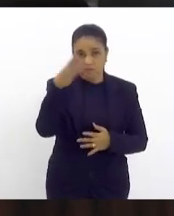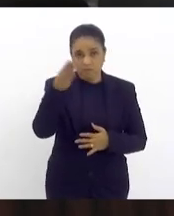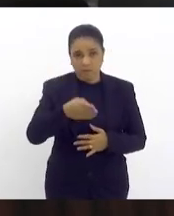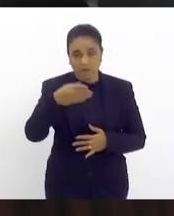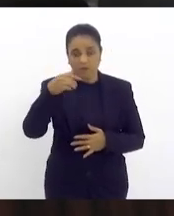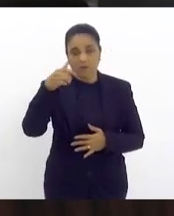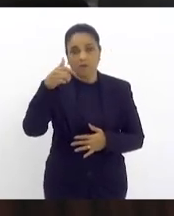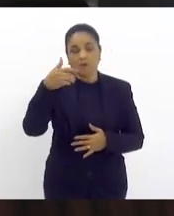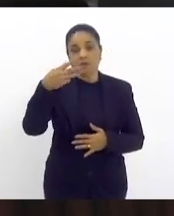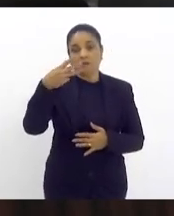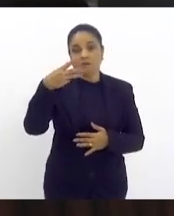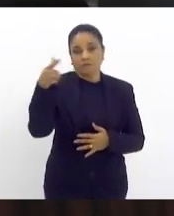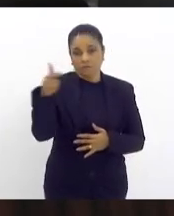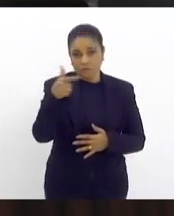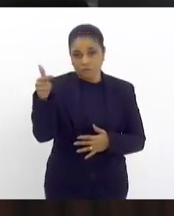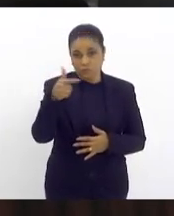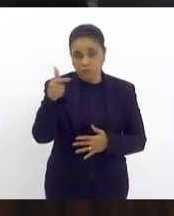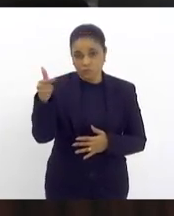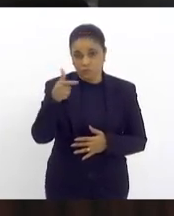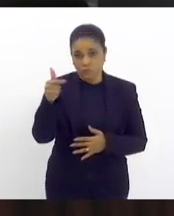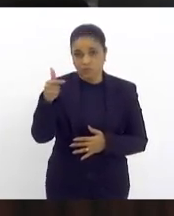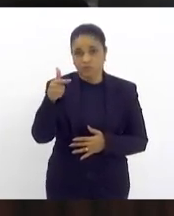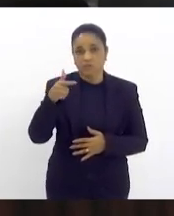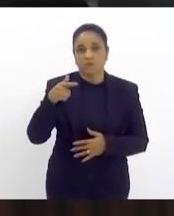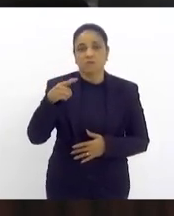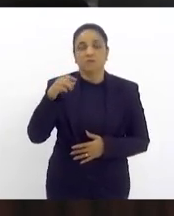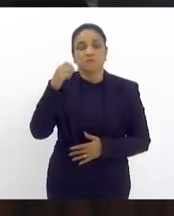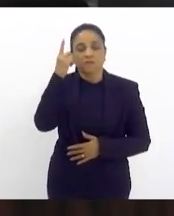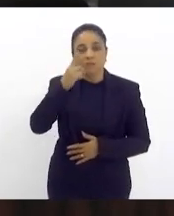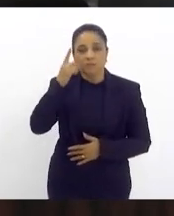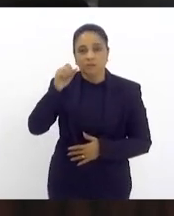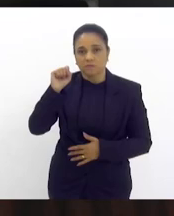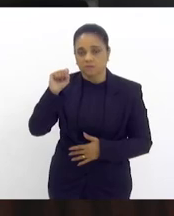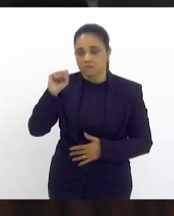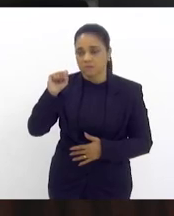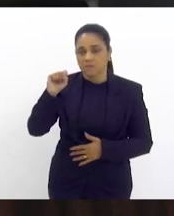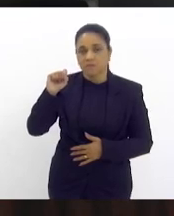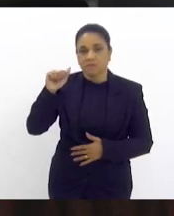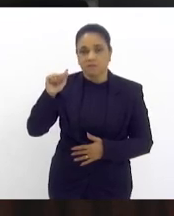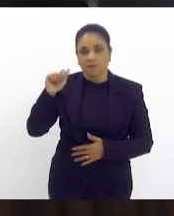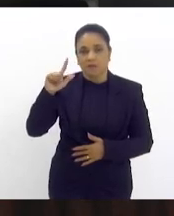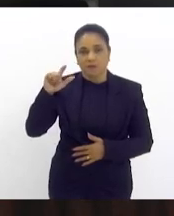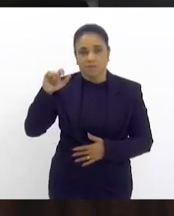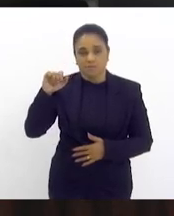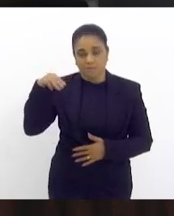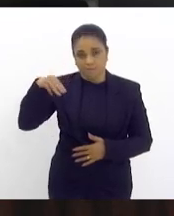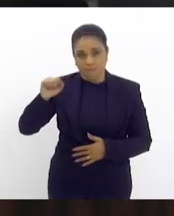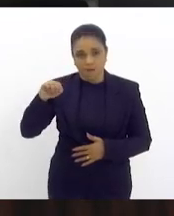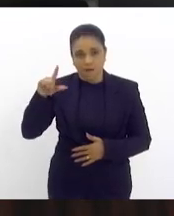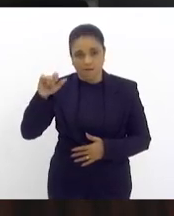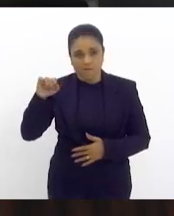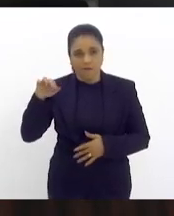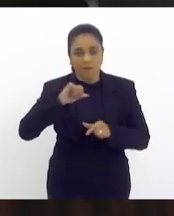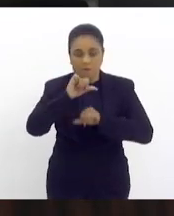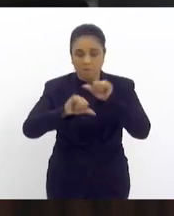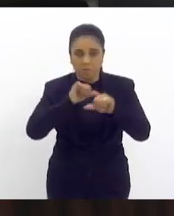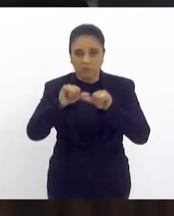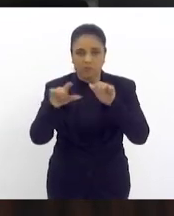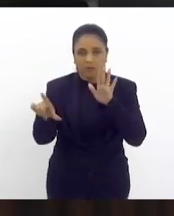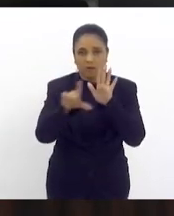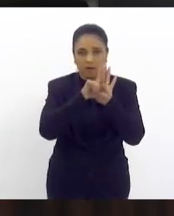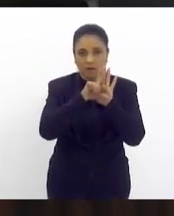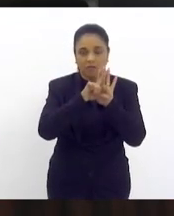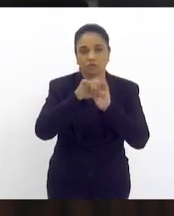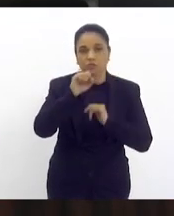de autoria do deputado Samuel Malafaia que altera a lei 7329 de 8 de julho